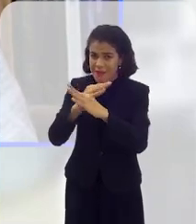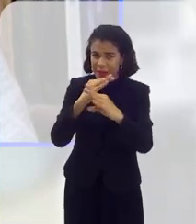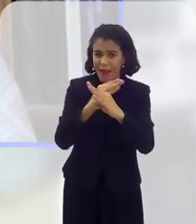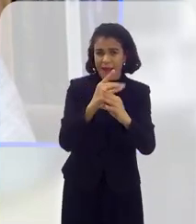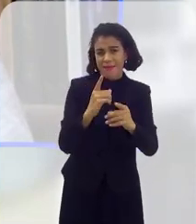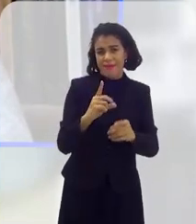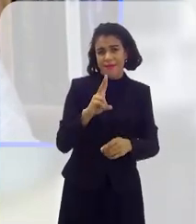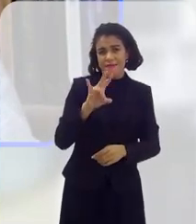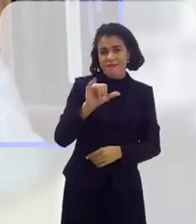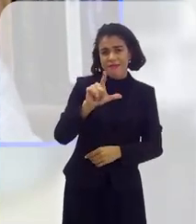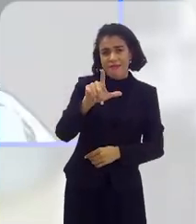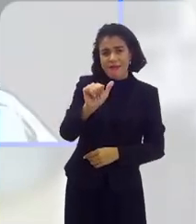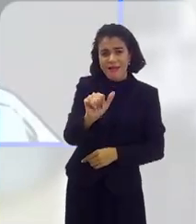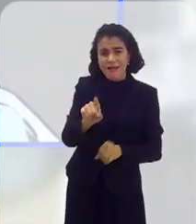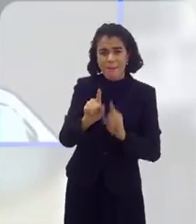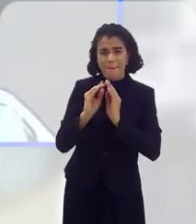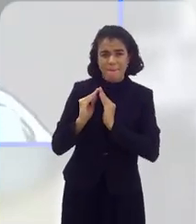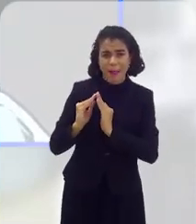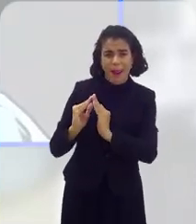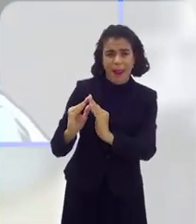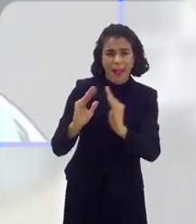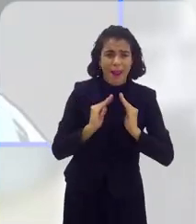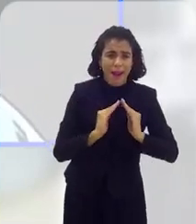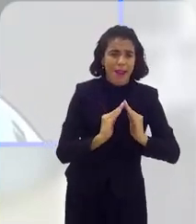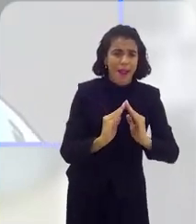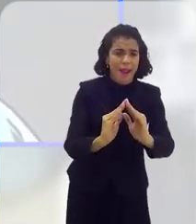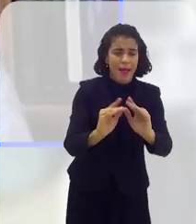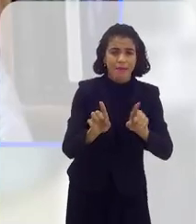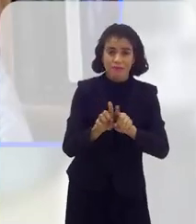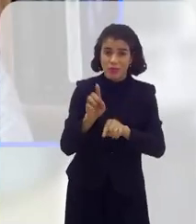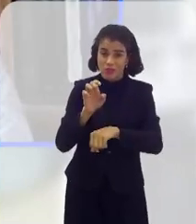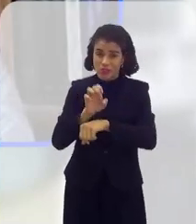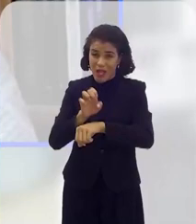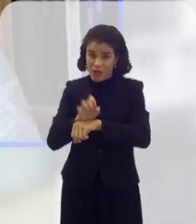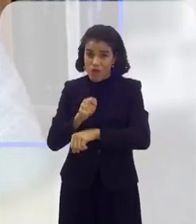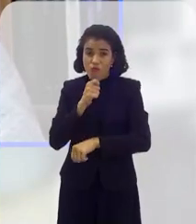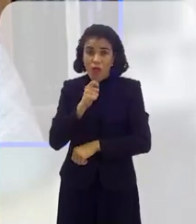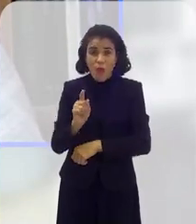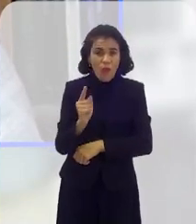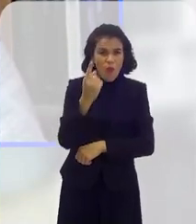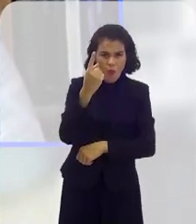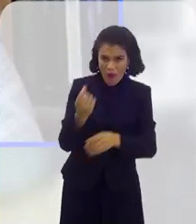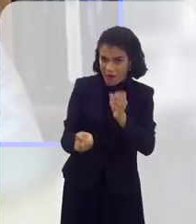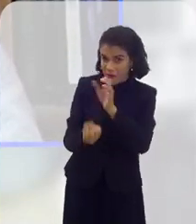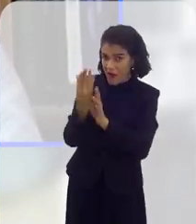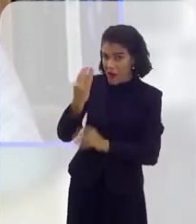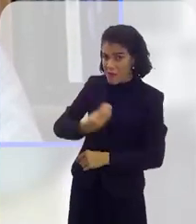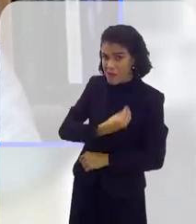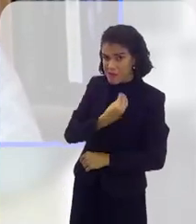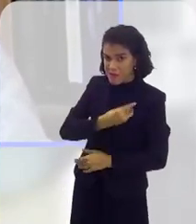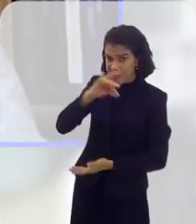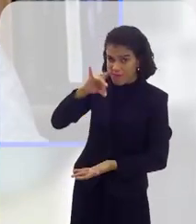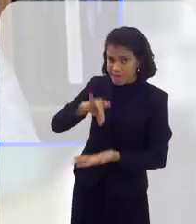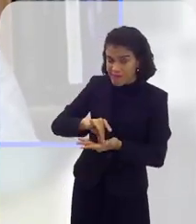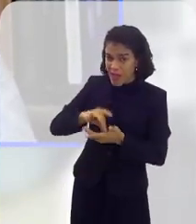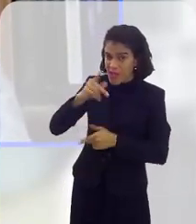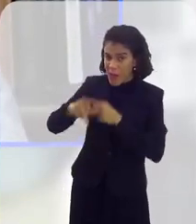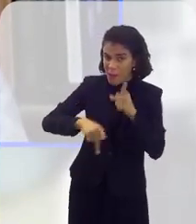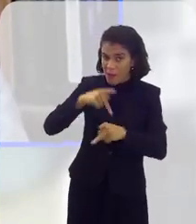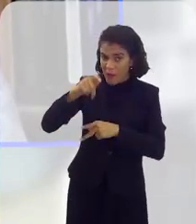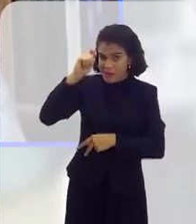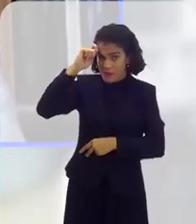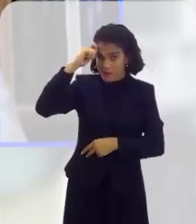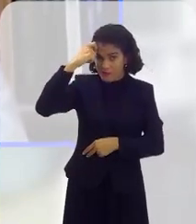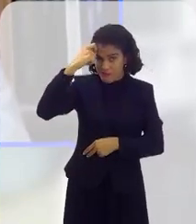tantas vilas, tantos lugarejos no nosso estado e não tenha nenhum que não tenha sido fundado com uma participação efetiva